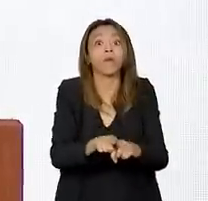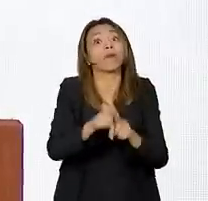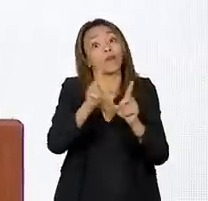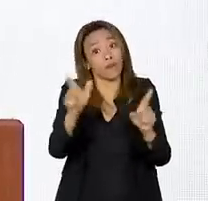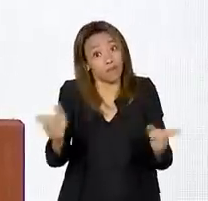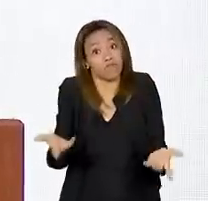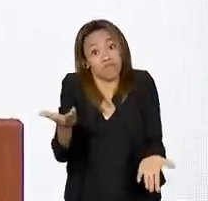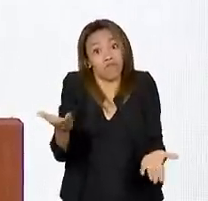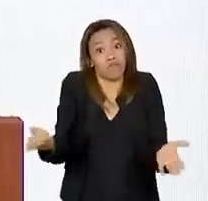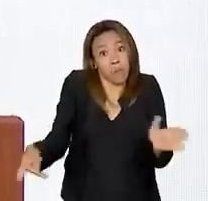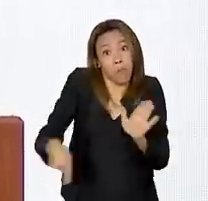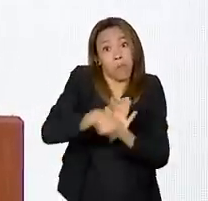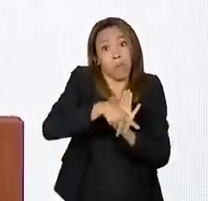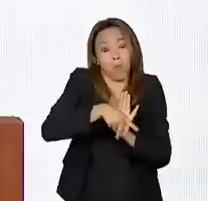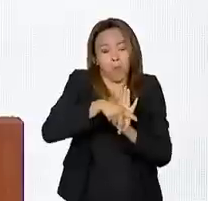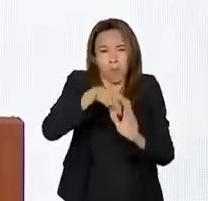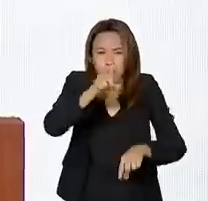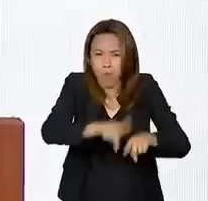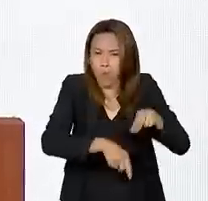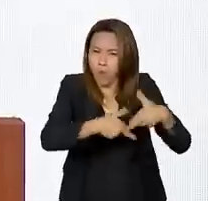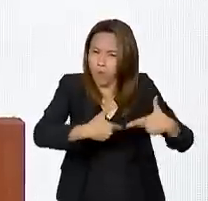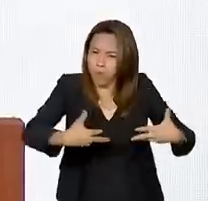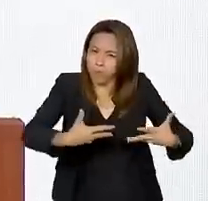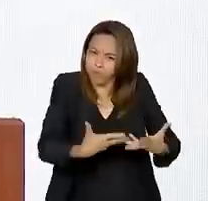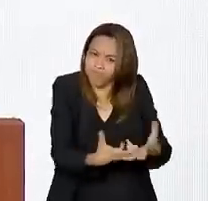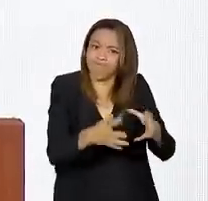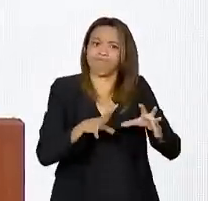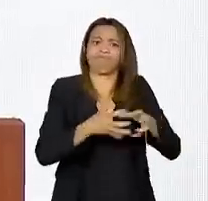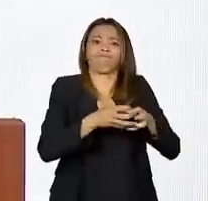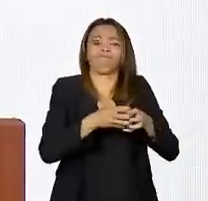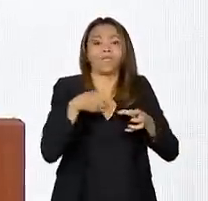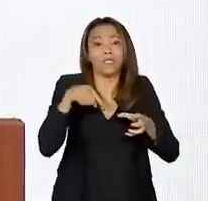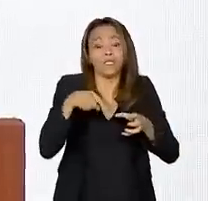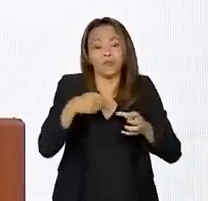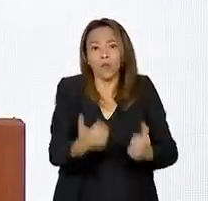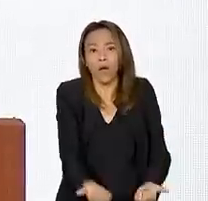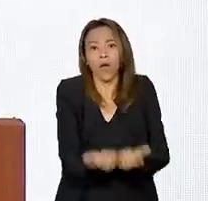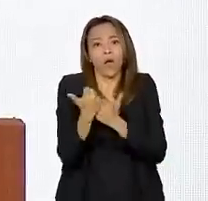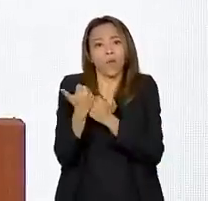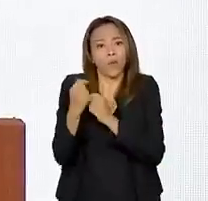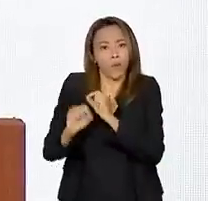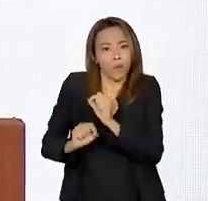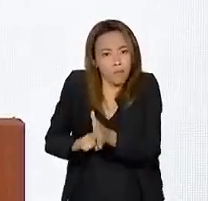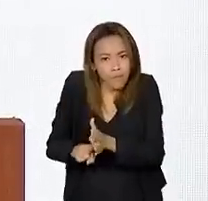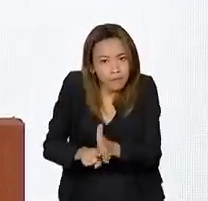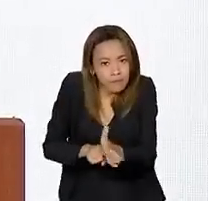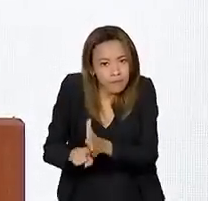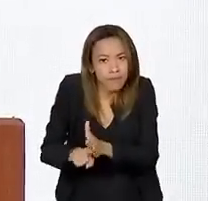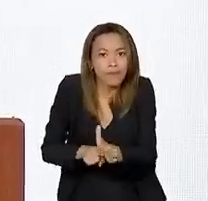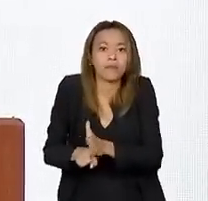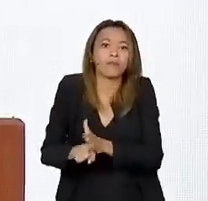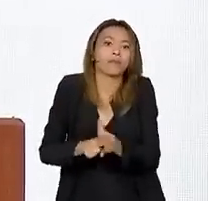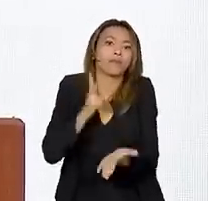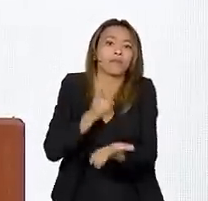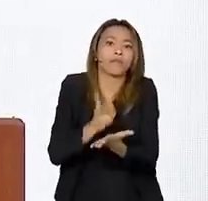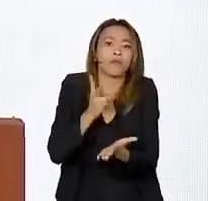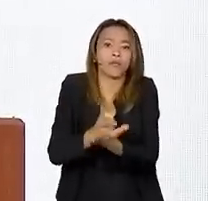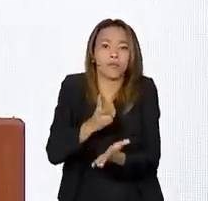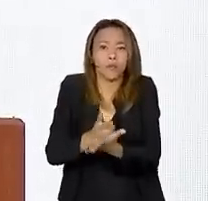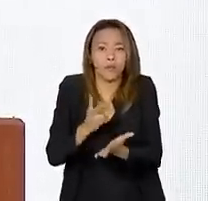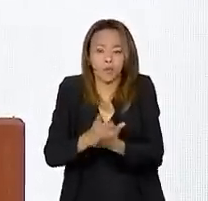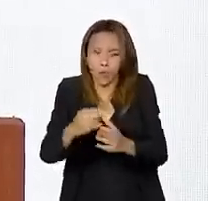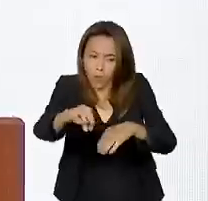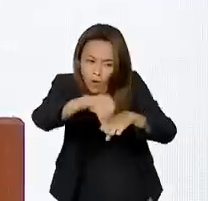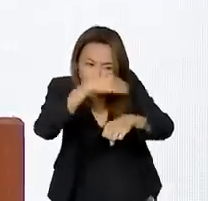uma estratégia fundamental para alavancar a pesquisa orientada pelas necessidades